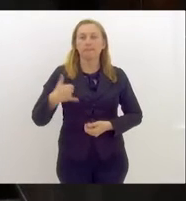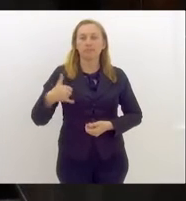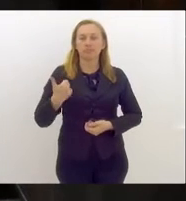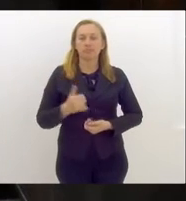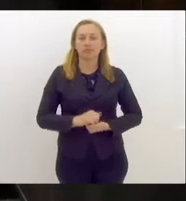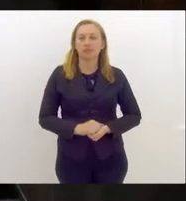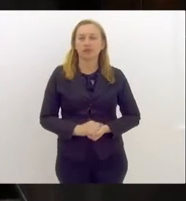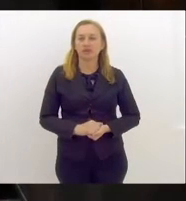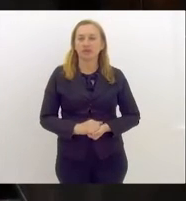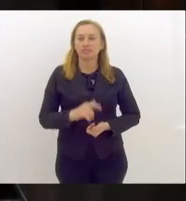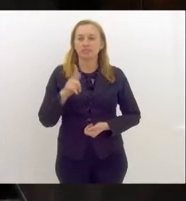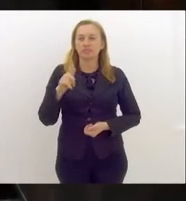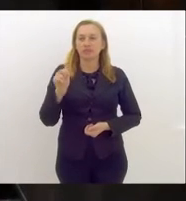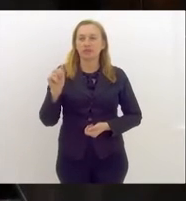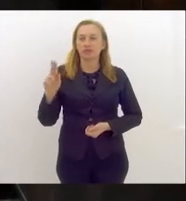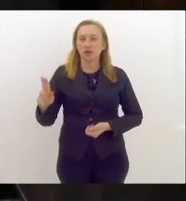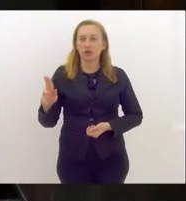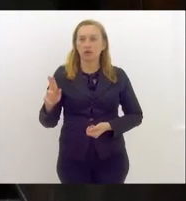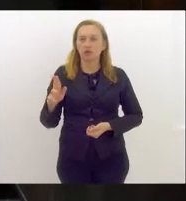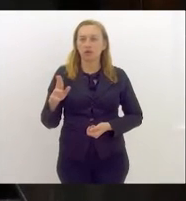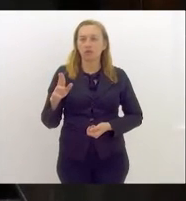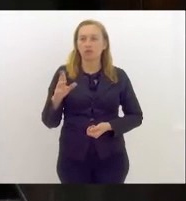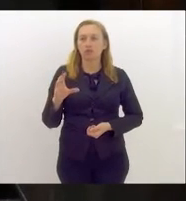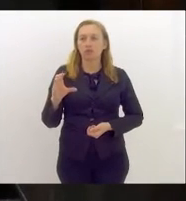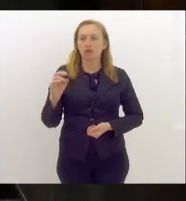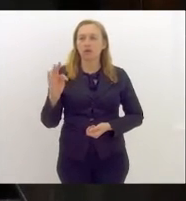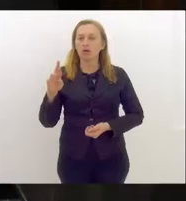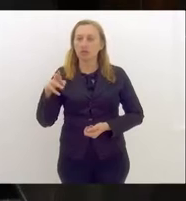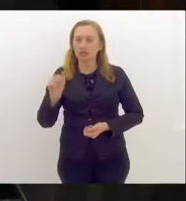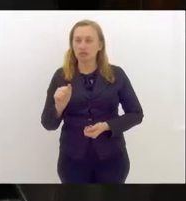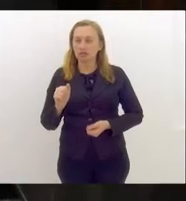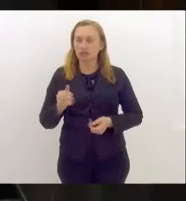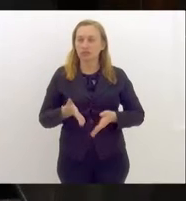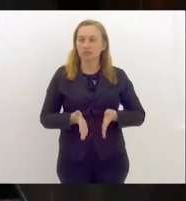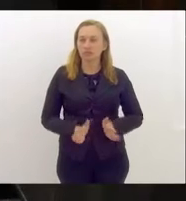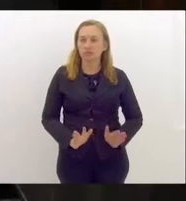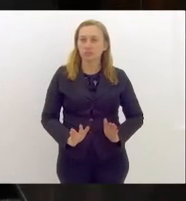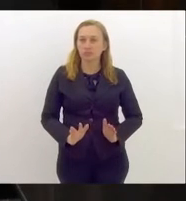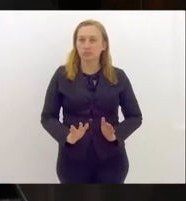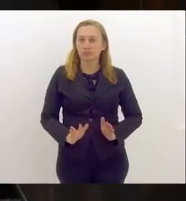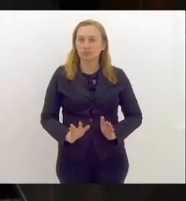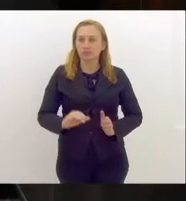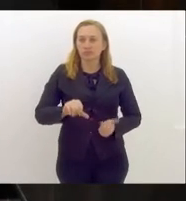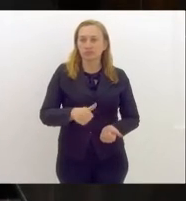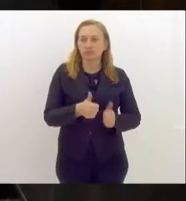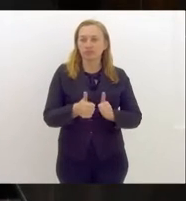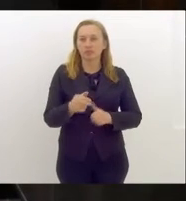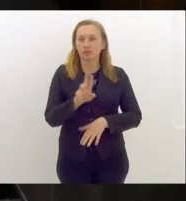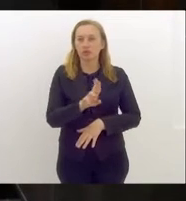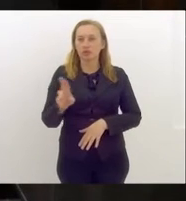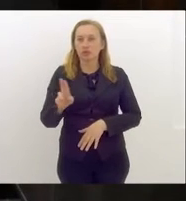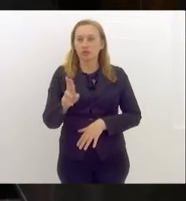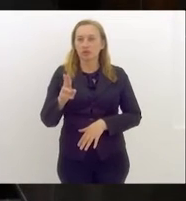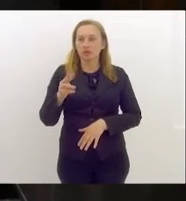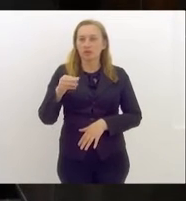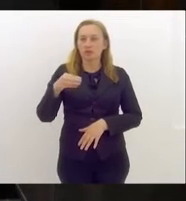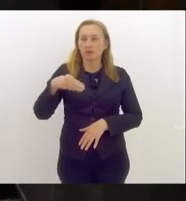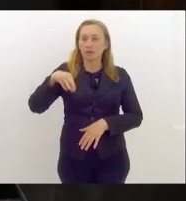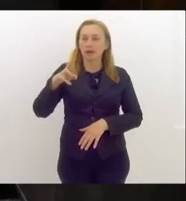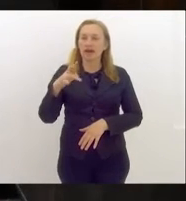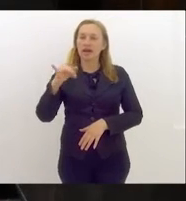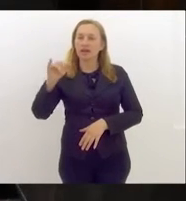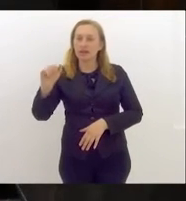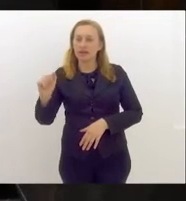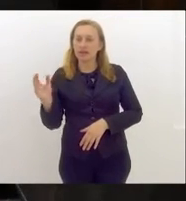e Gal Costa nasceu e foi batizada com o nome de Maria da Graça Costa